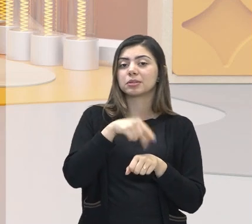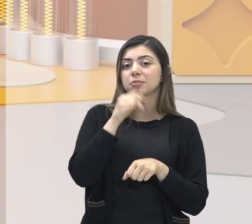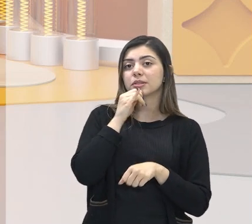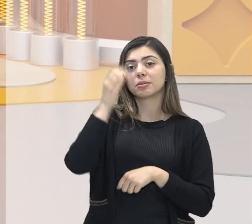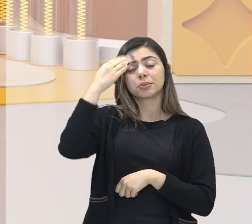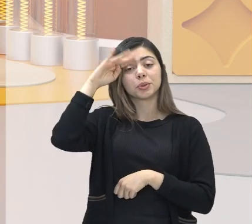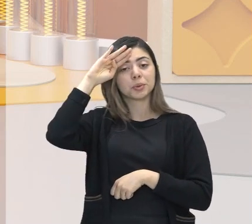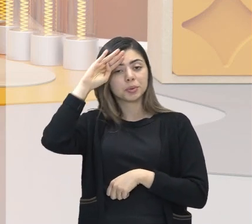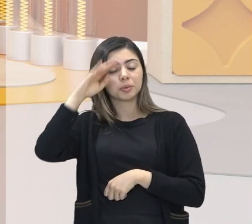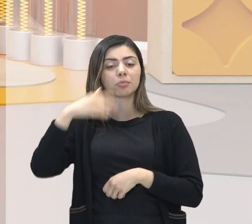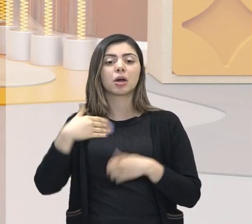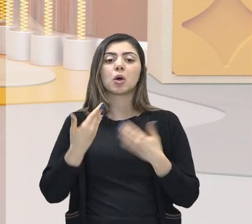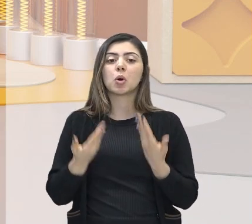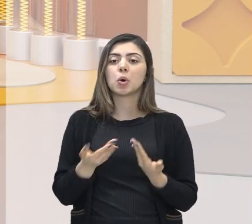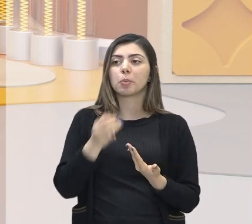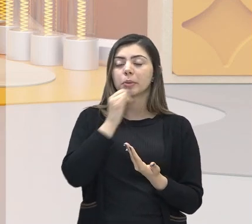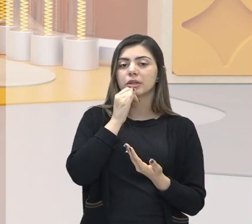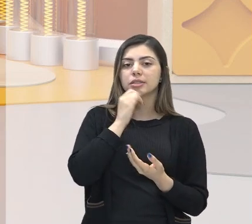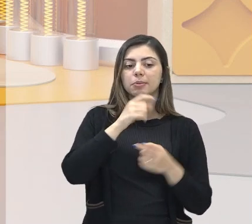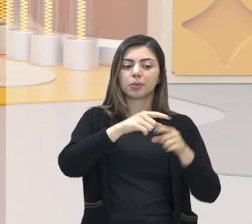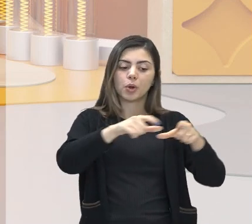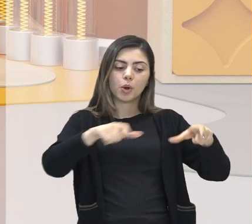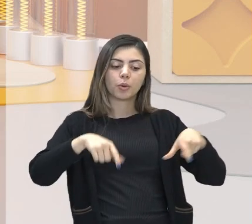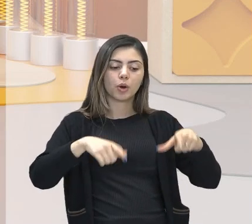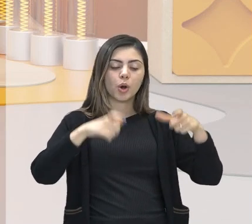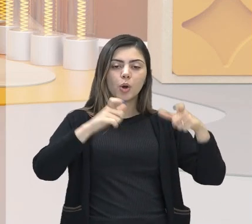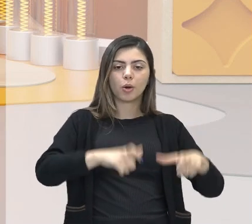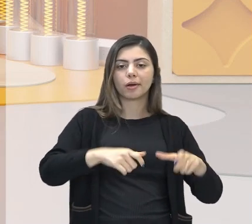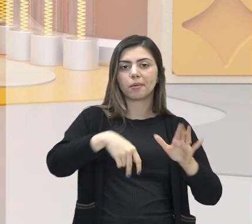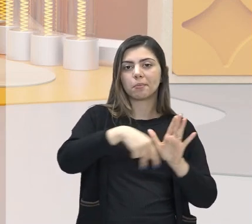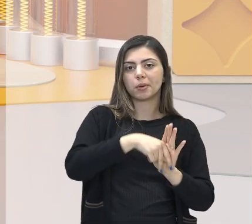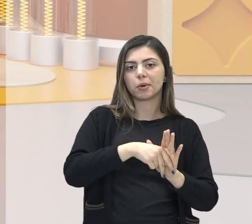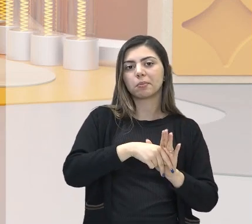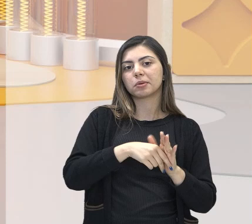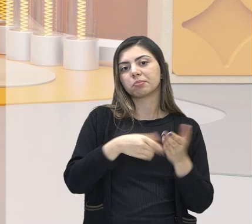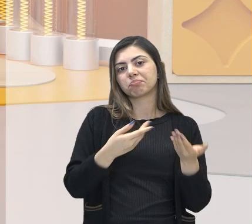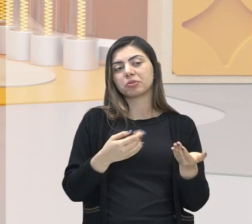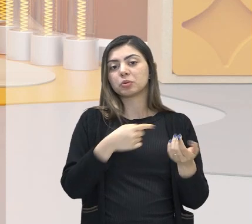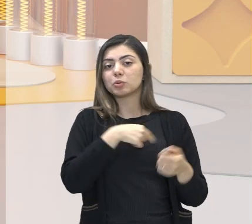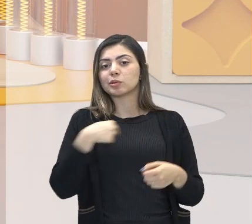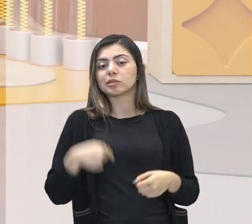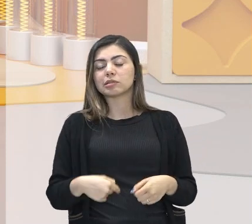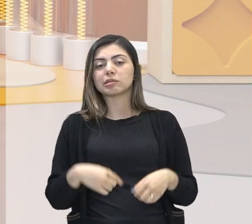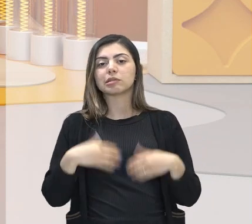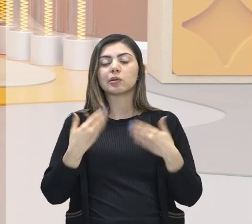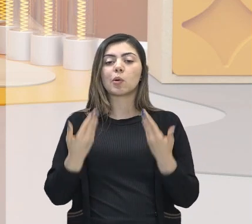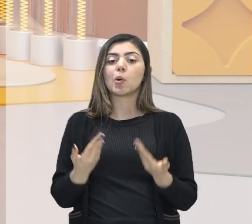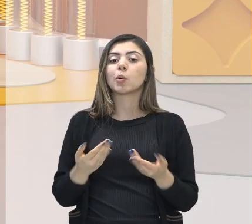Cuba, né, ou por causa da posição geográfica desse país ali, como é o caso do Chile, né, ou né,